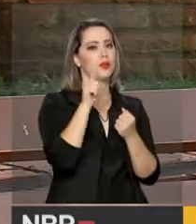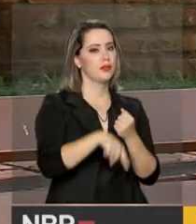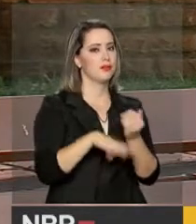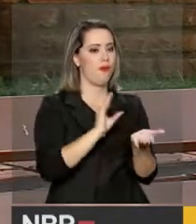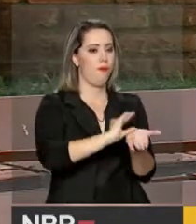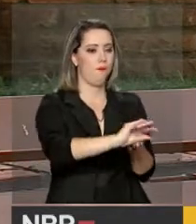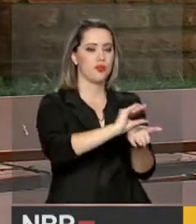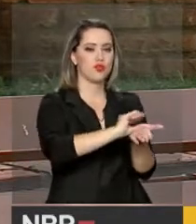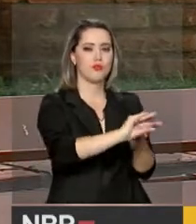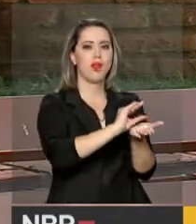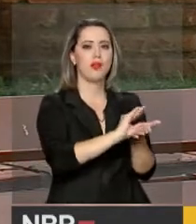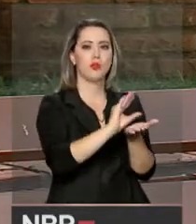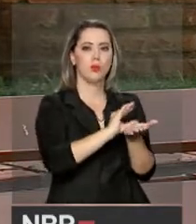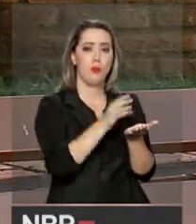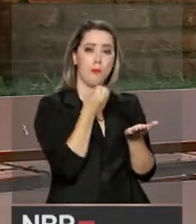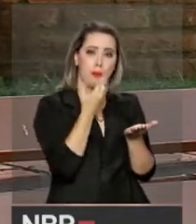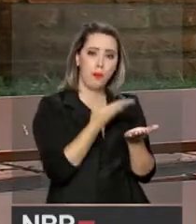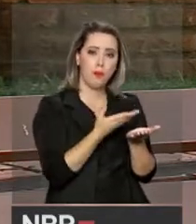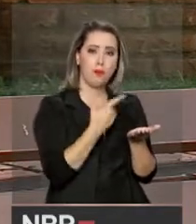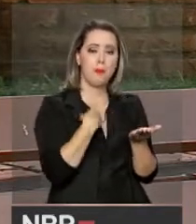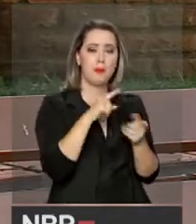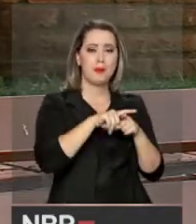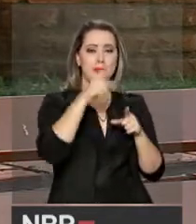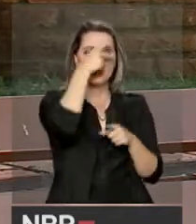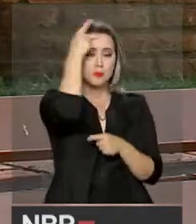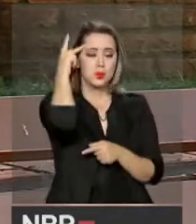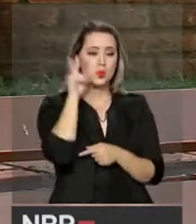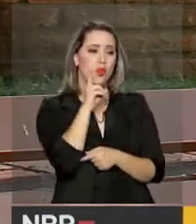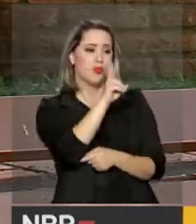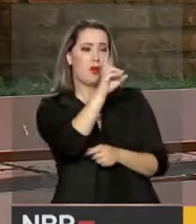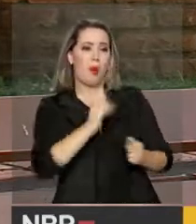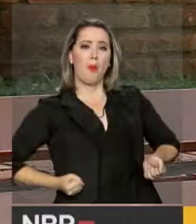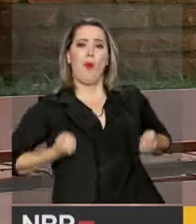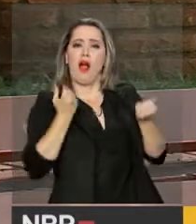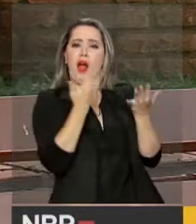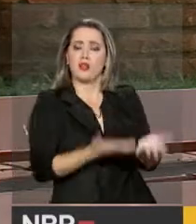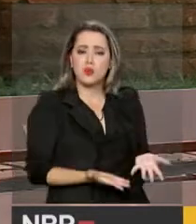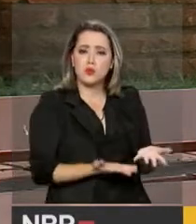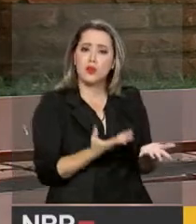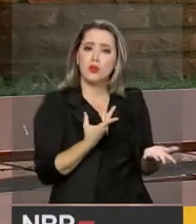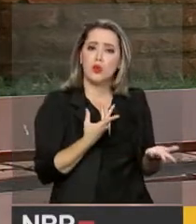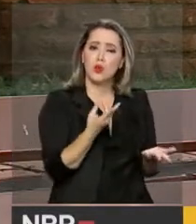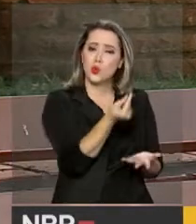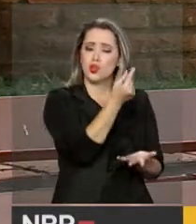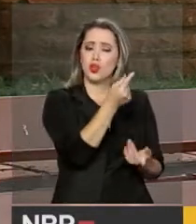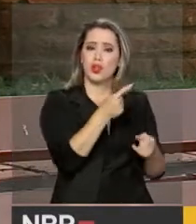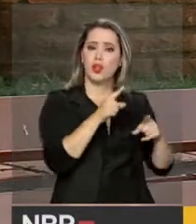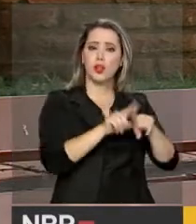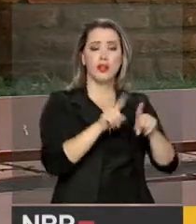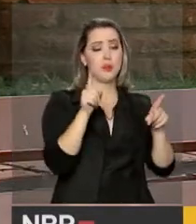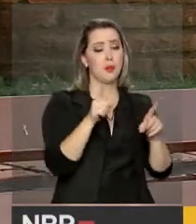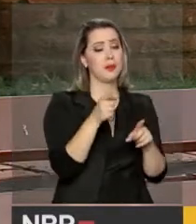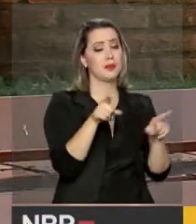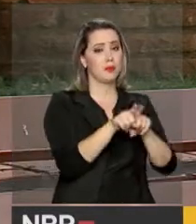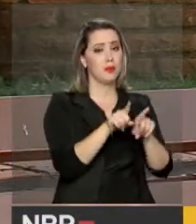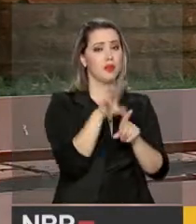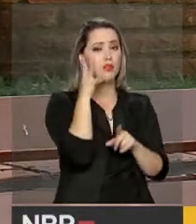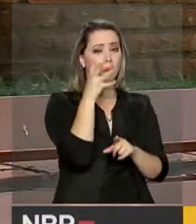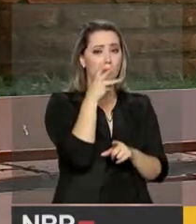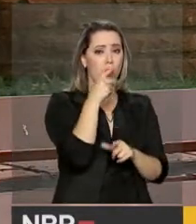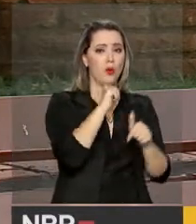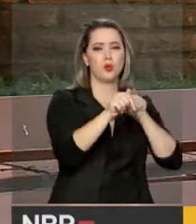custo. Boa parte dos empregadores encara como um custo, não só pelo dinheiro, porque às vezes o processo fica um pouco mais lento. Mas a